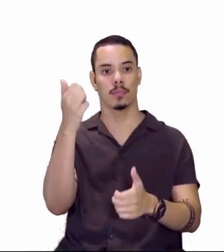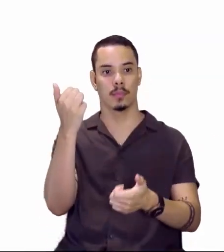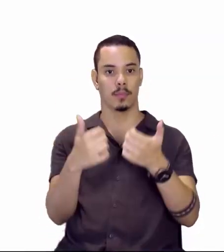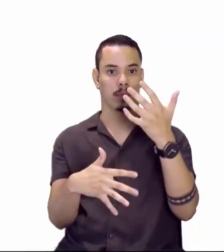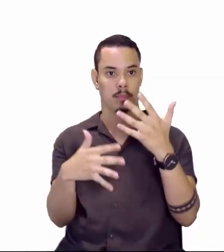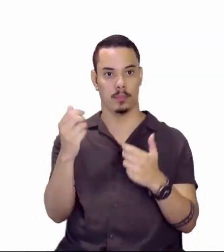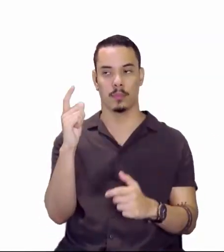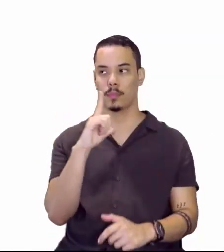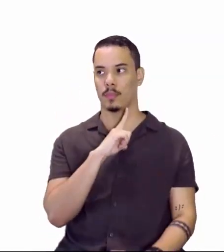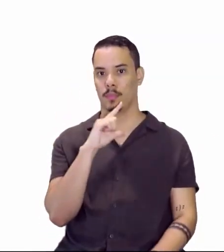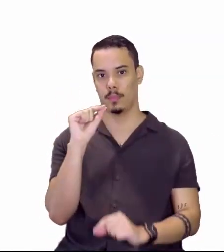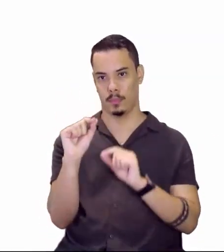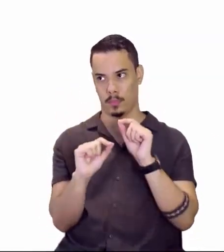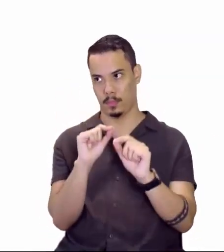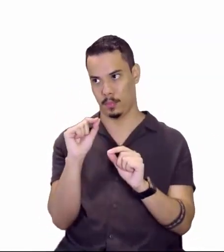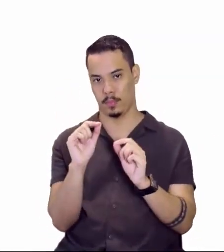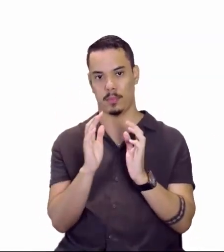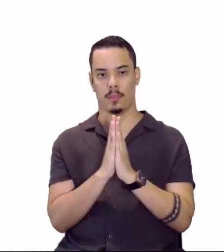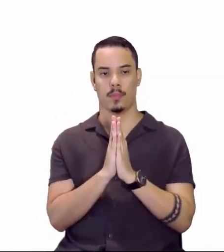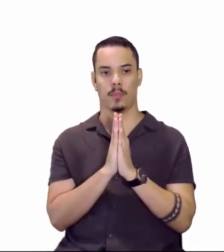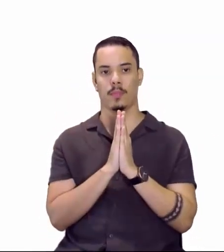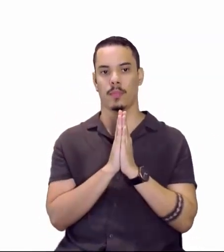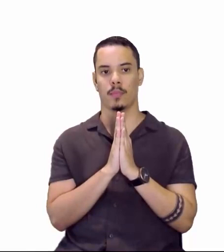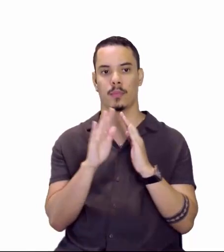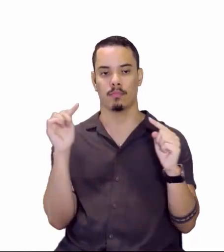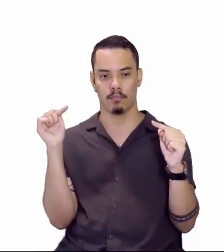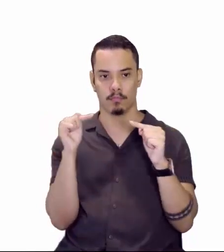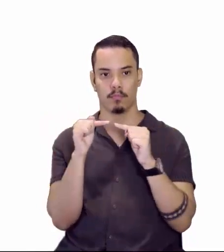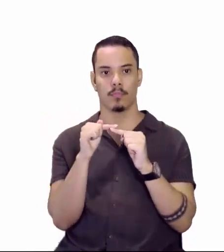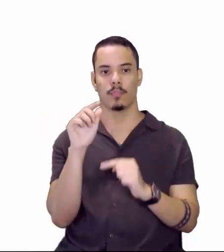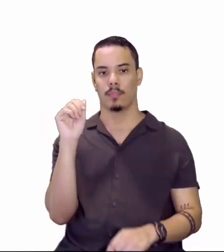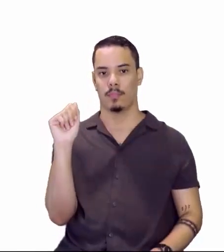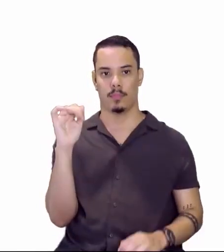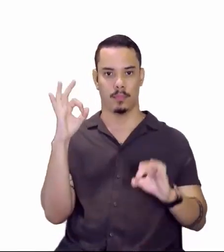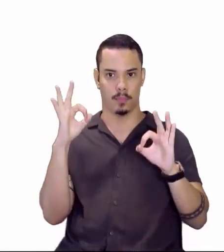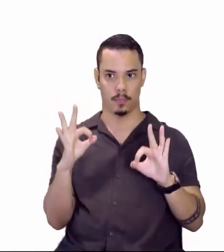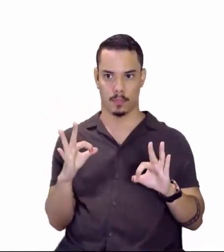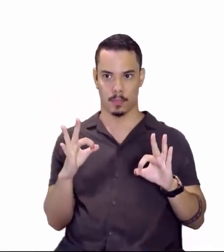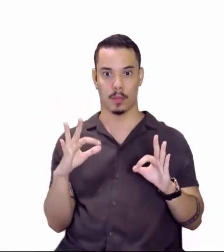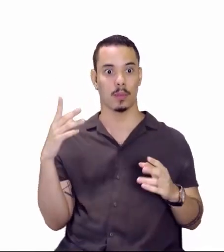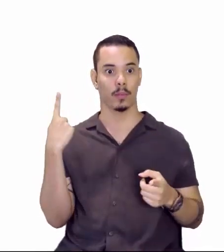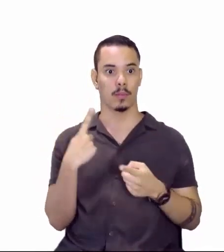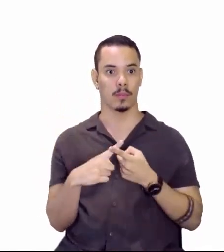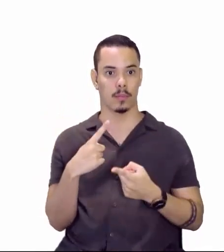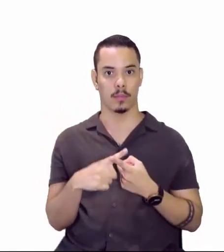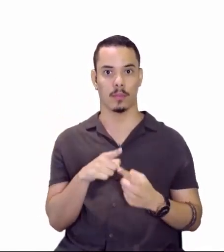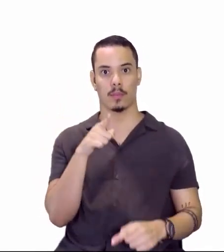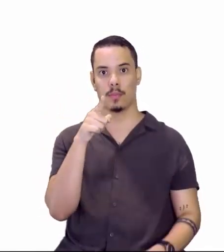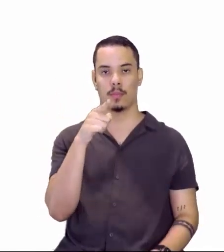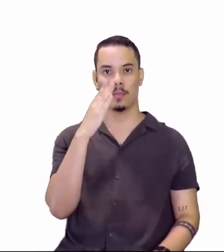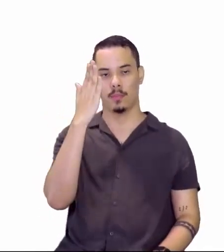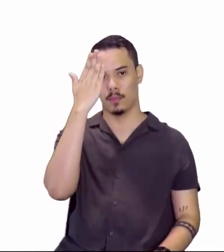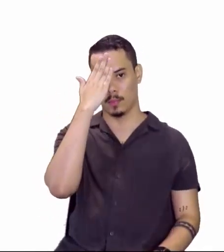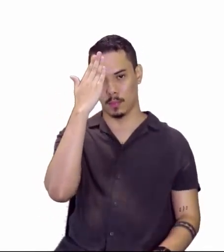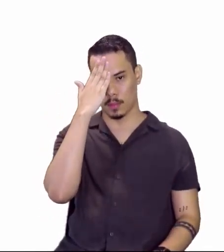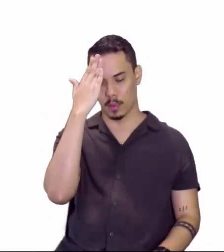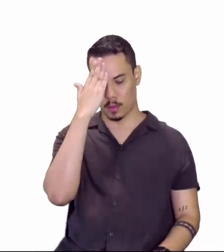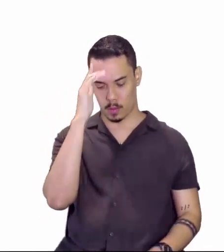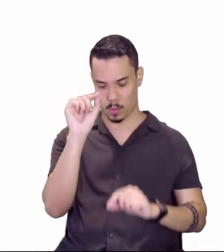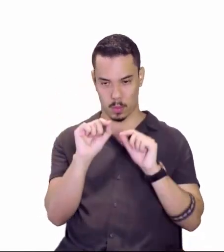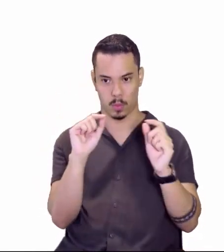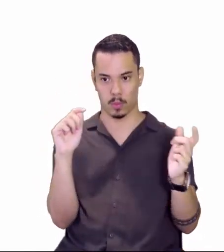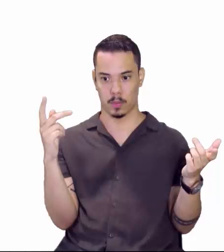temos o seguinte: a alternativa foi a letra A, porque você, uma